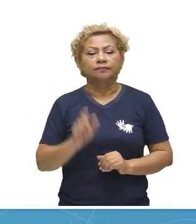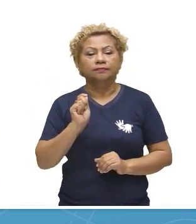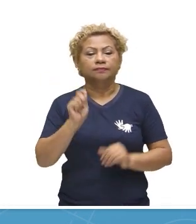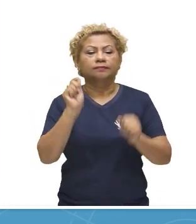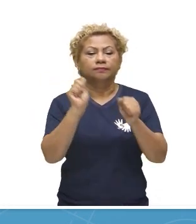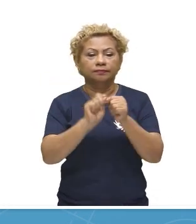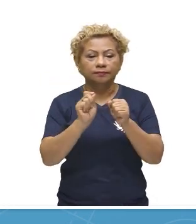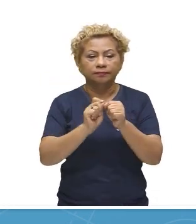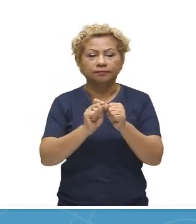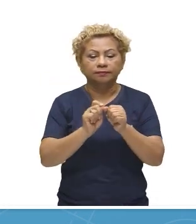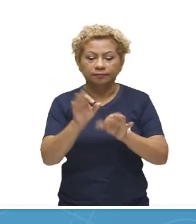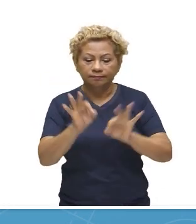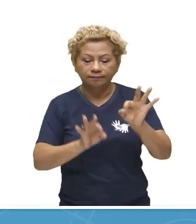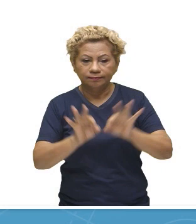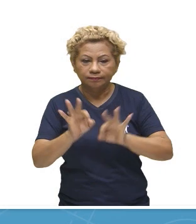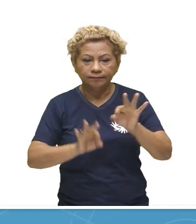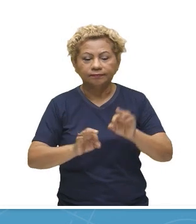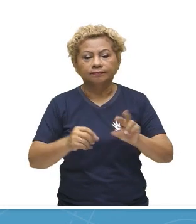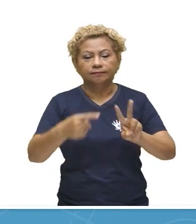vou ter 15.